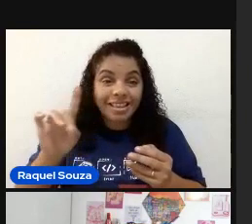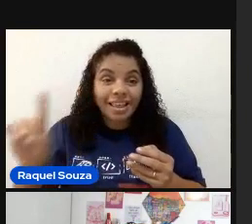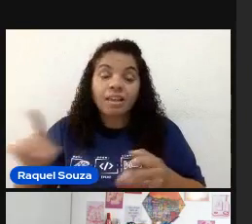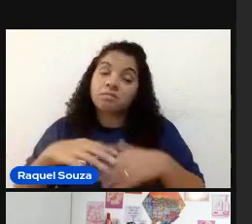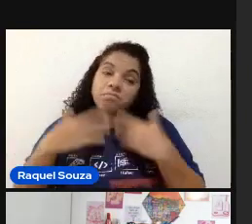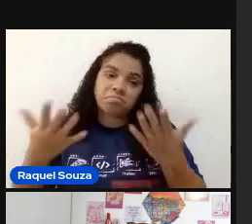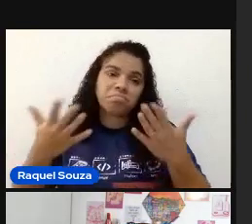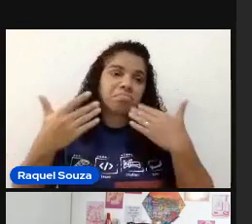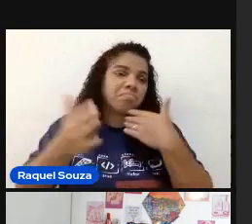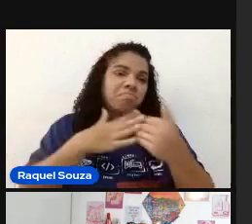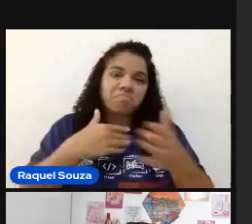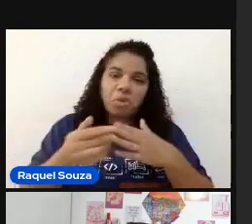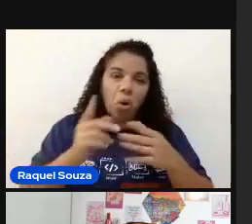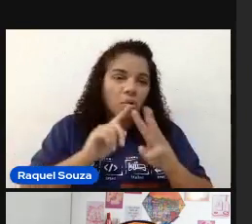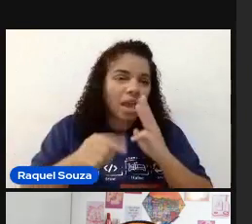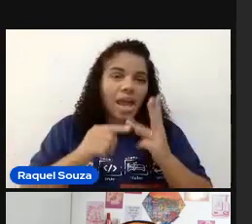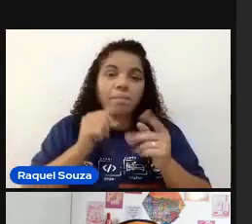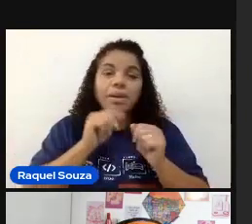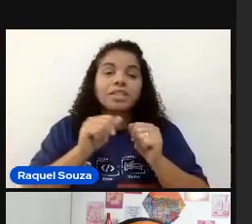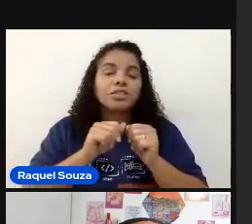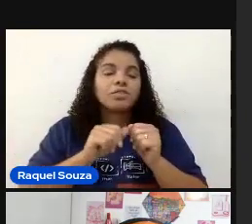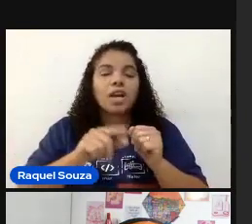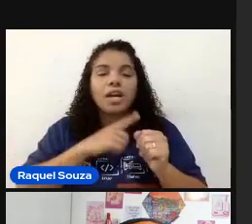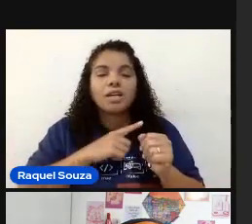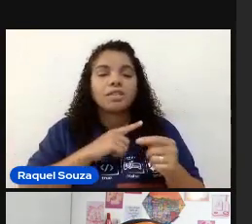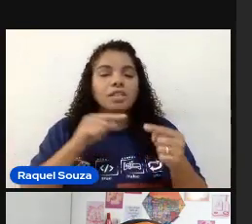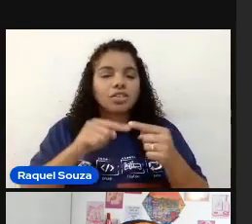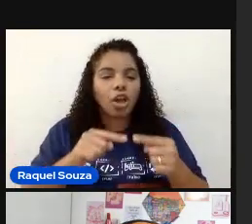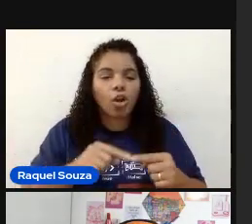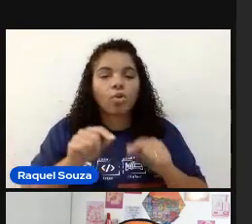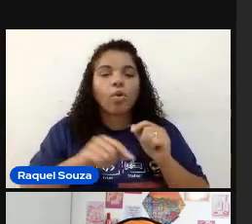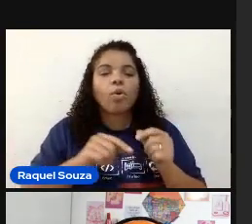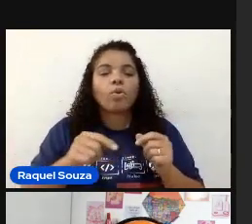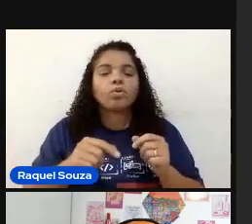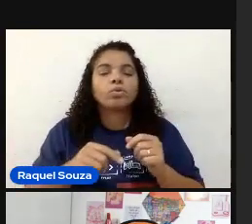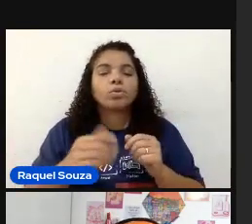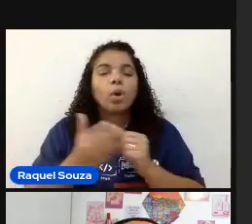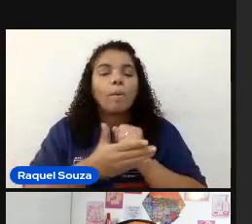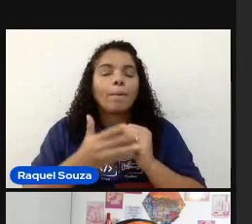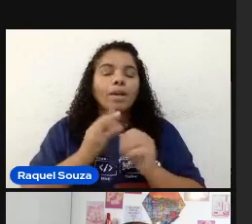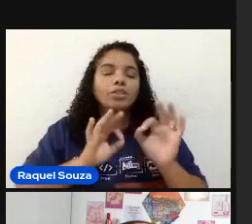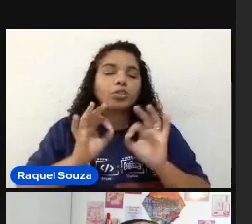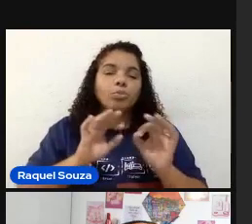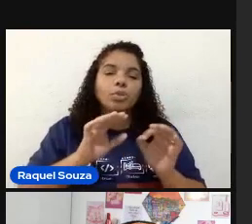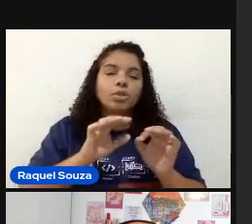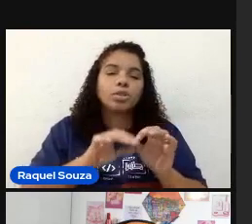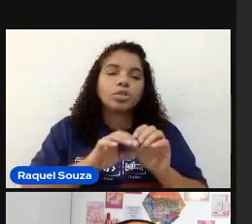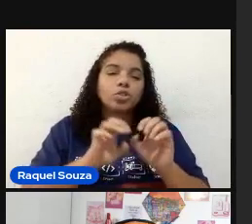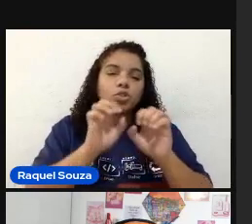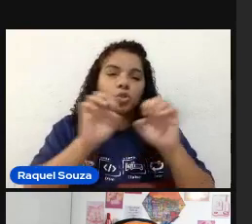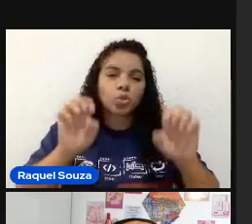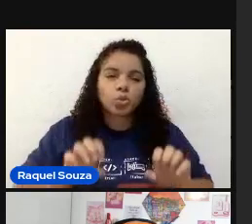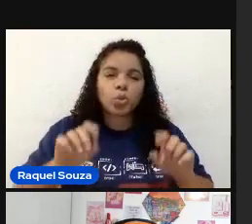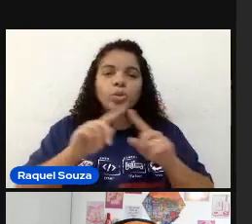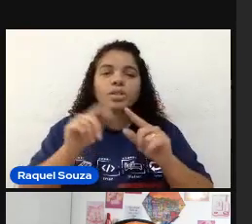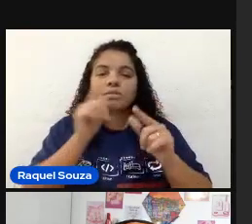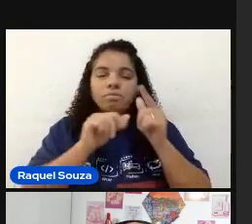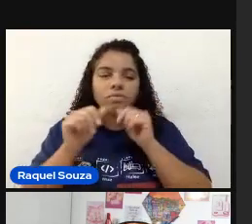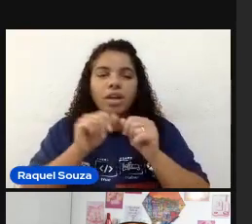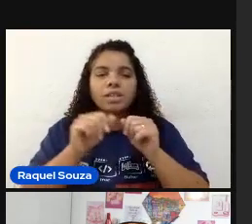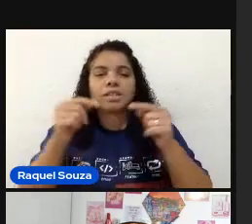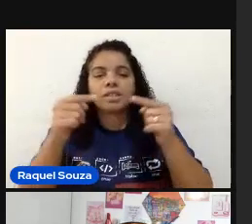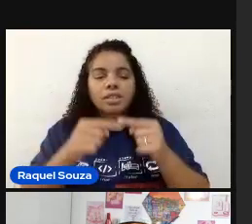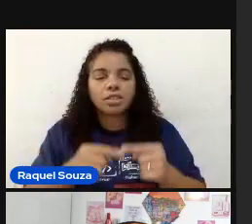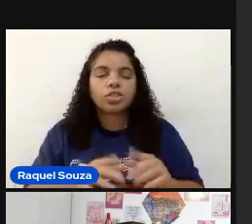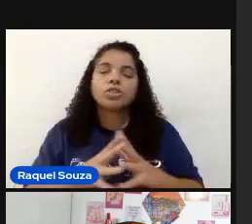que a gente desenvolva baseado dentro de alguma estrutura, para que faça sentido. E